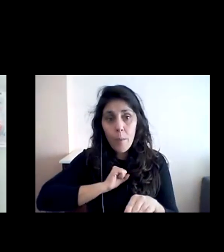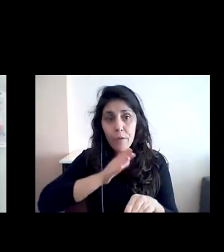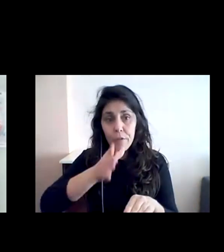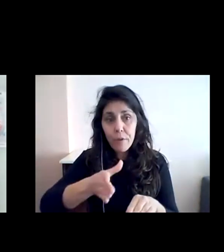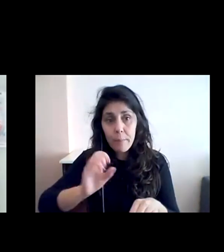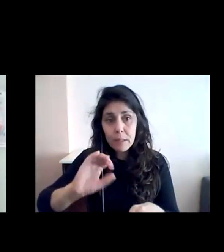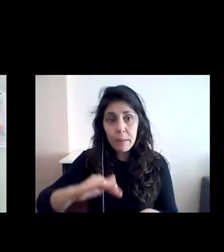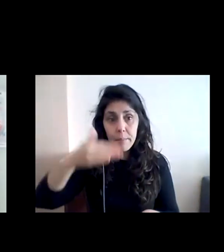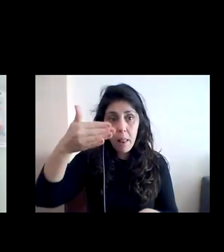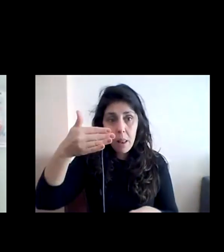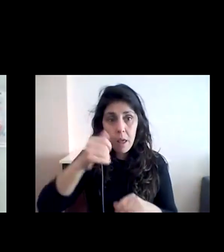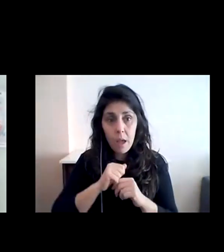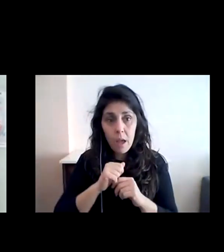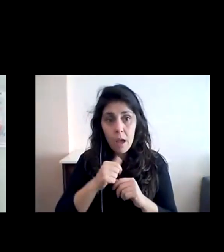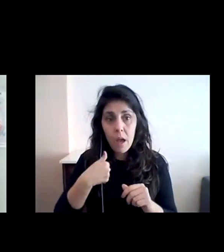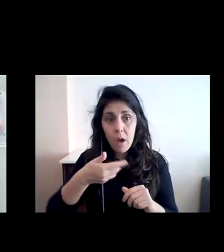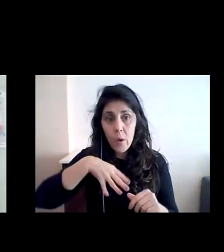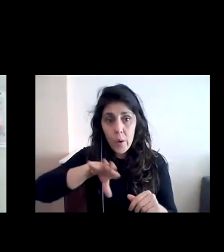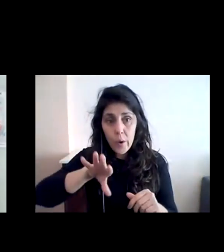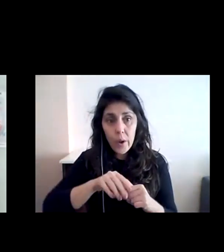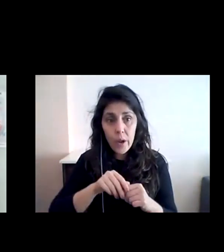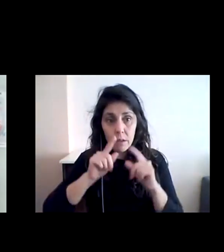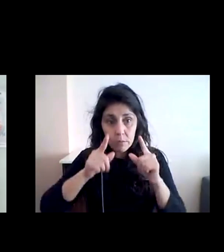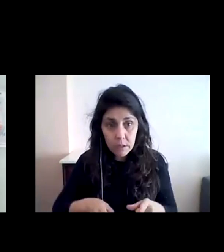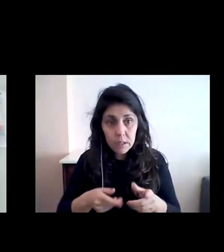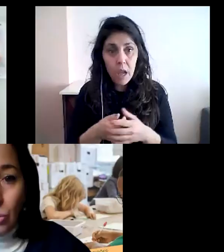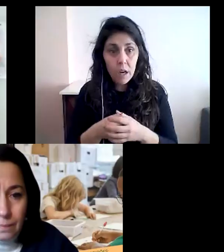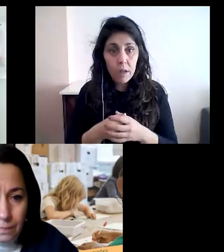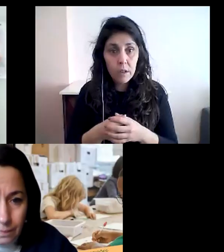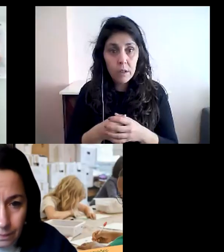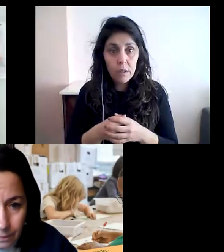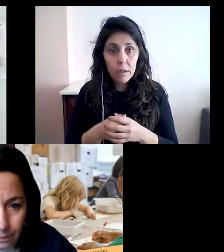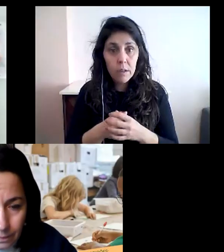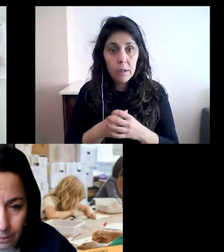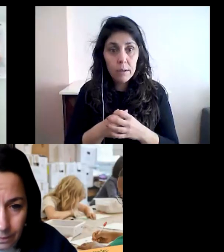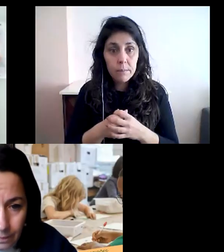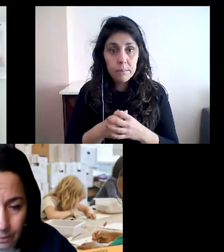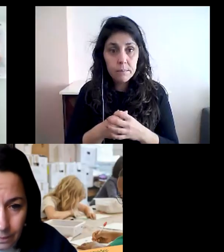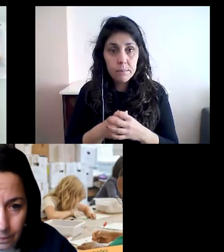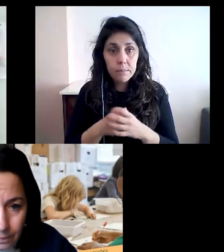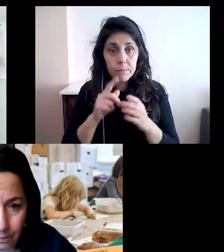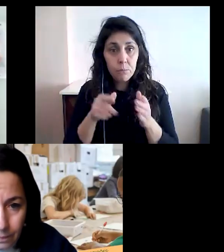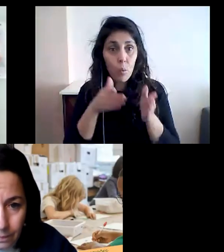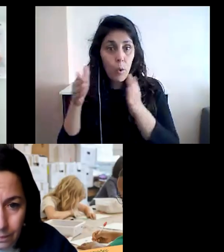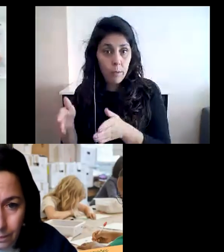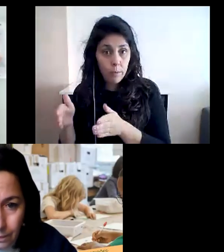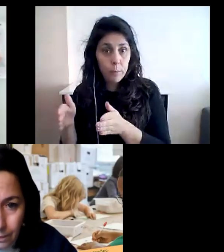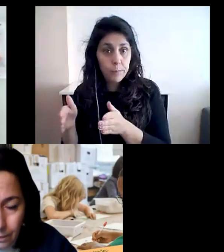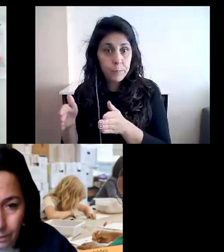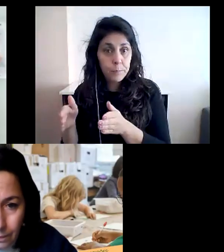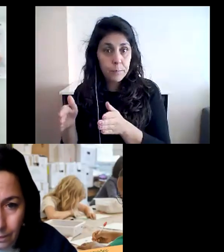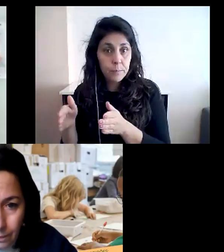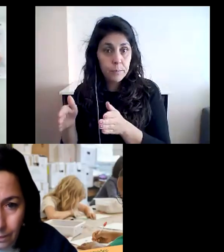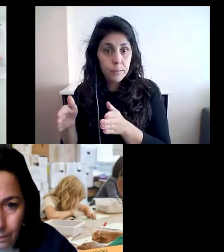principal que eu queria aqui iniciar e explorar, é, por um lado,